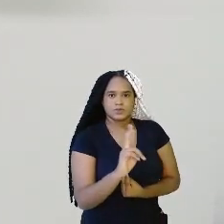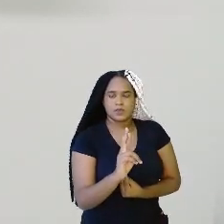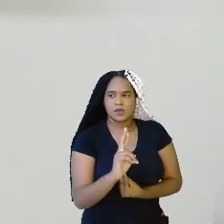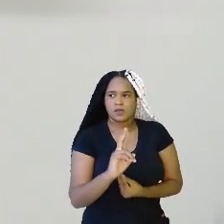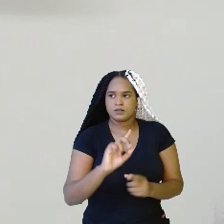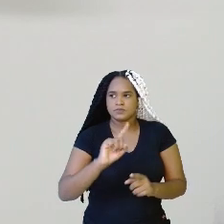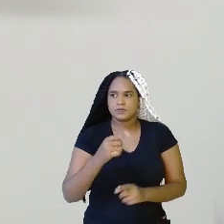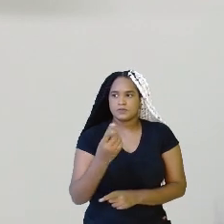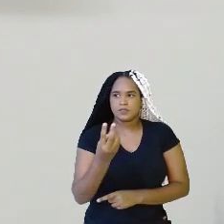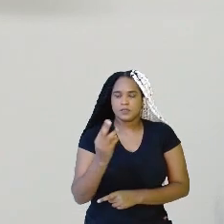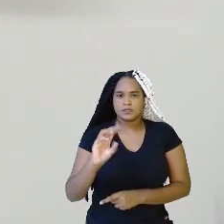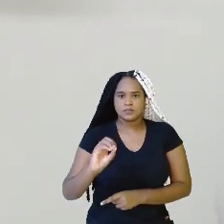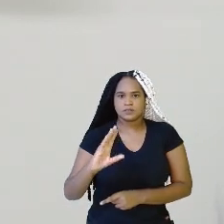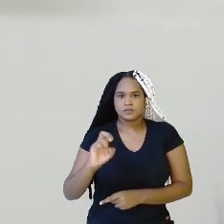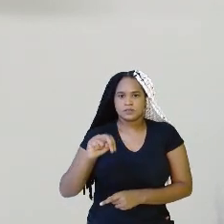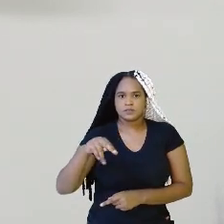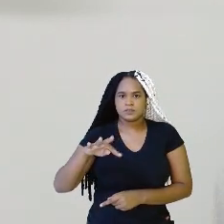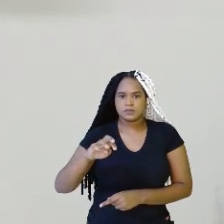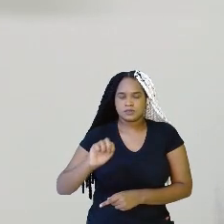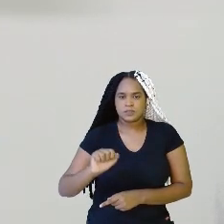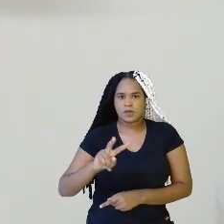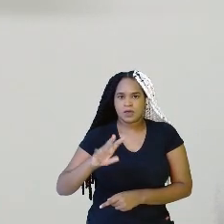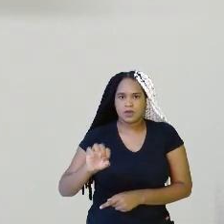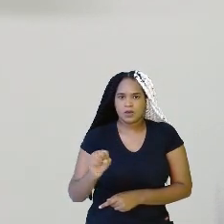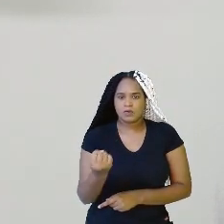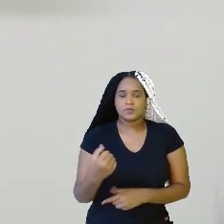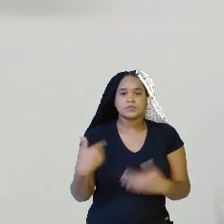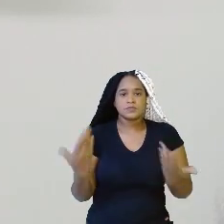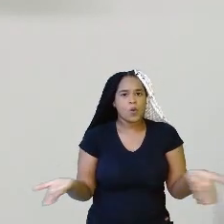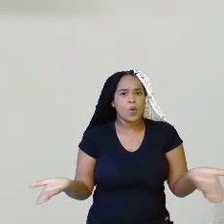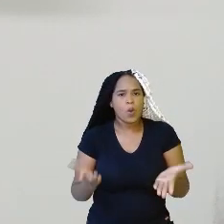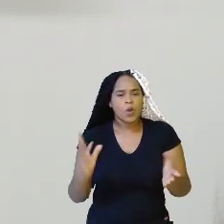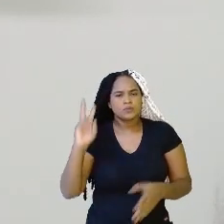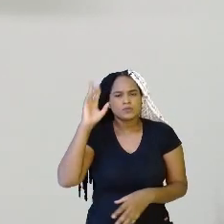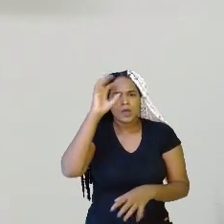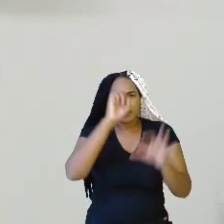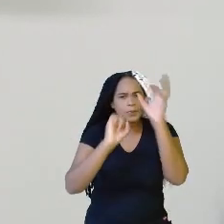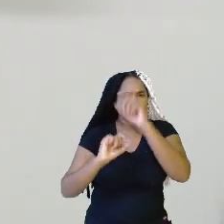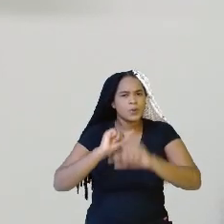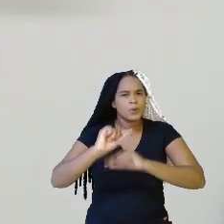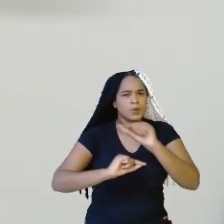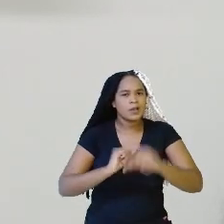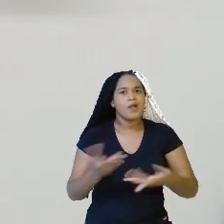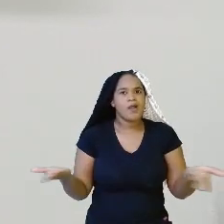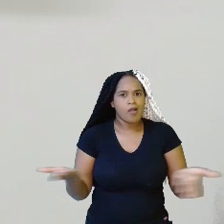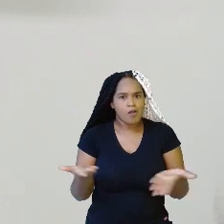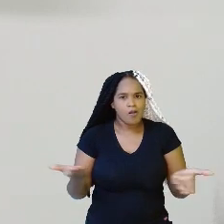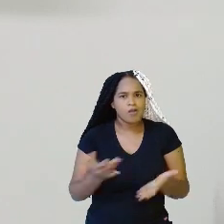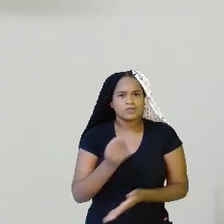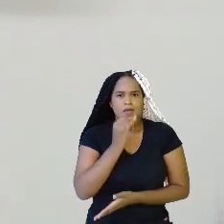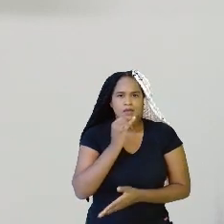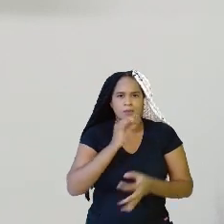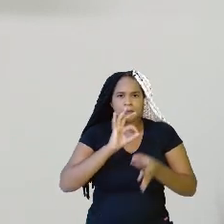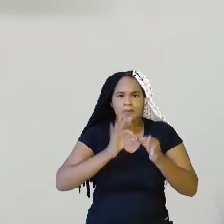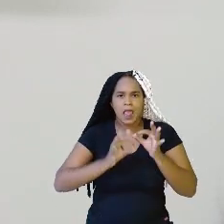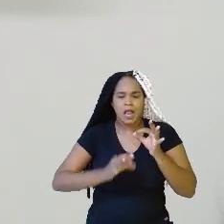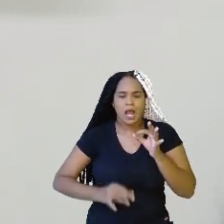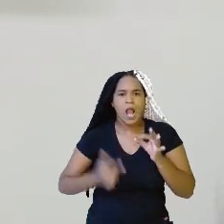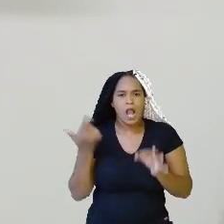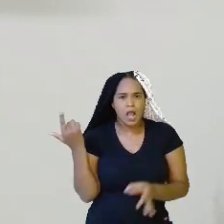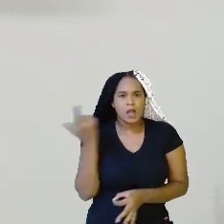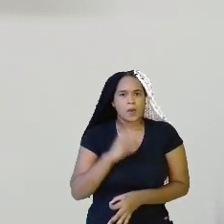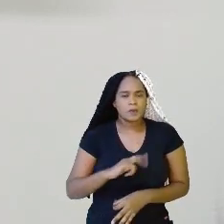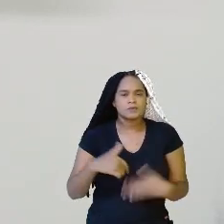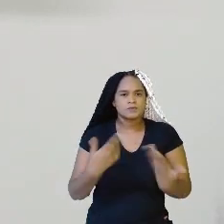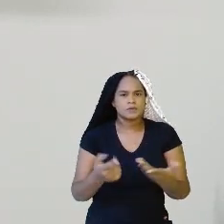R$2,30 de troco. E o que a gente aprendeu hoje? Deu pra gente fazer bem muito exemplo, né? Deu pra gente, você